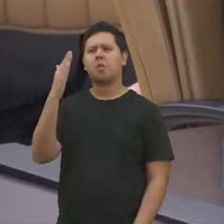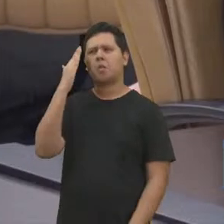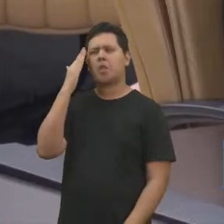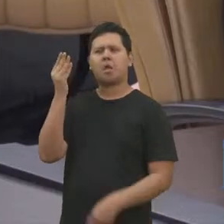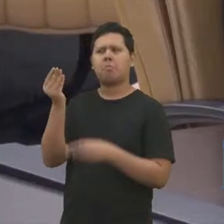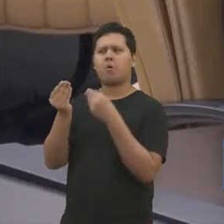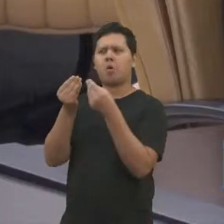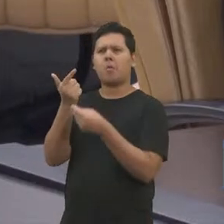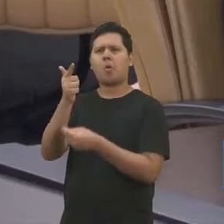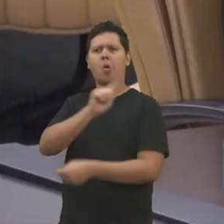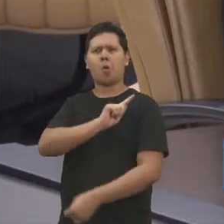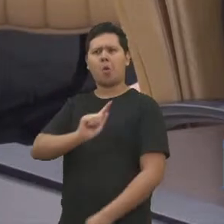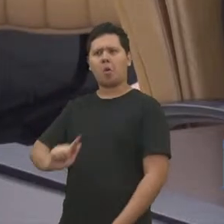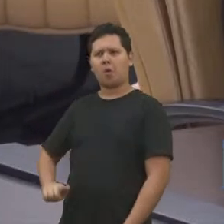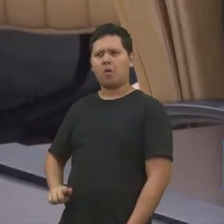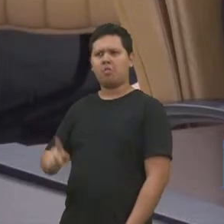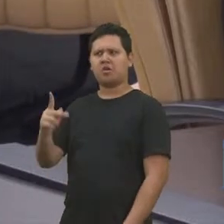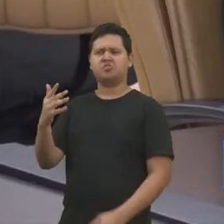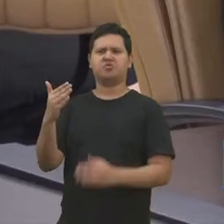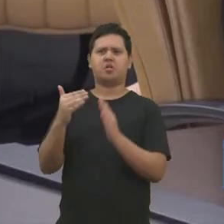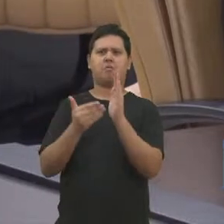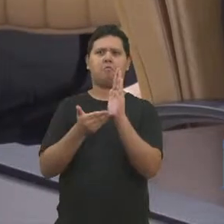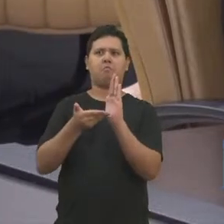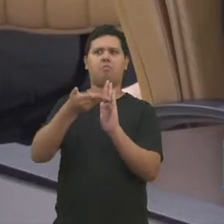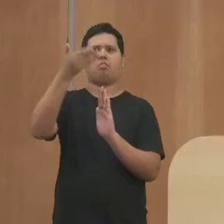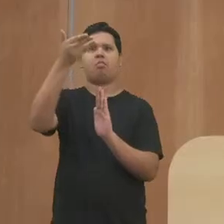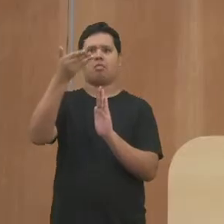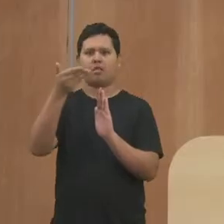outra gestão ter deixado uma quantidade maior em restos a pagar?